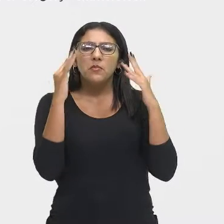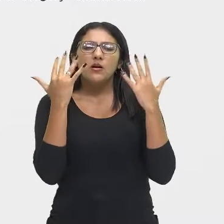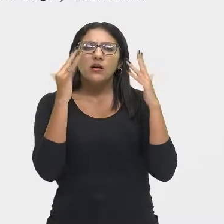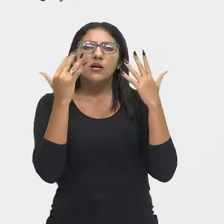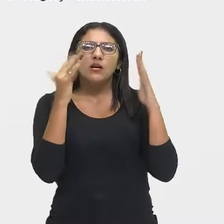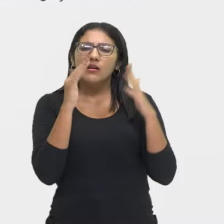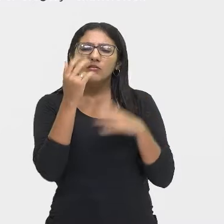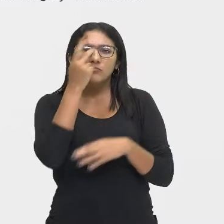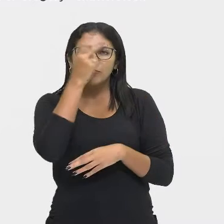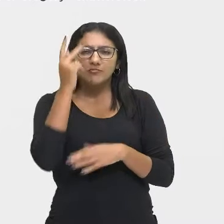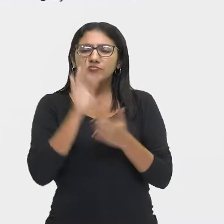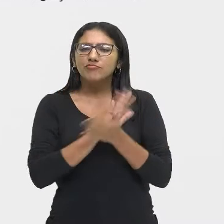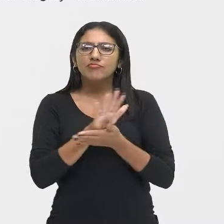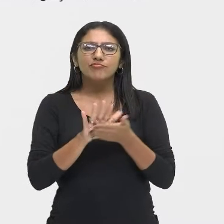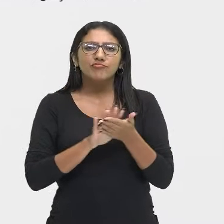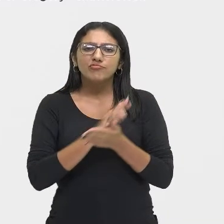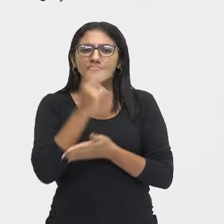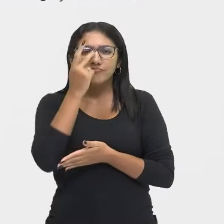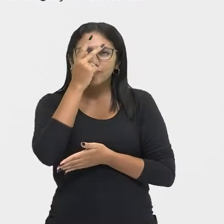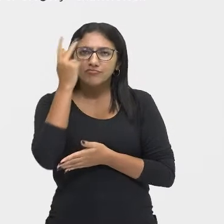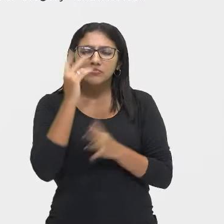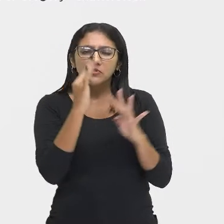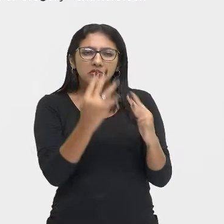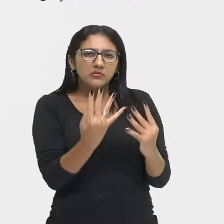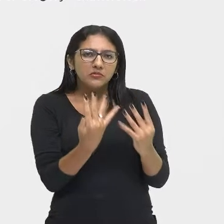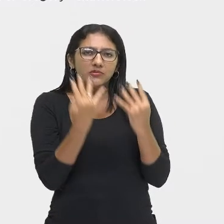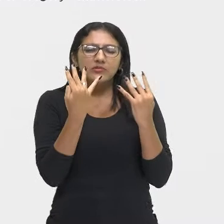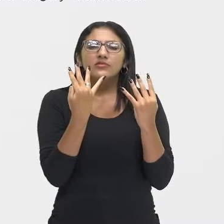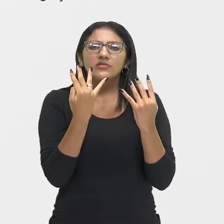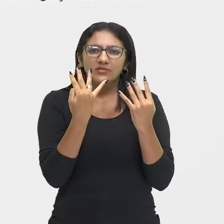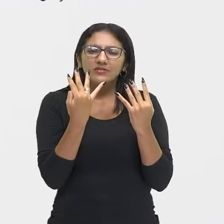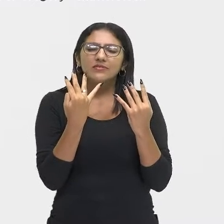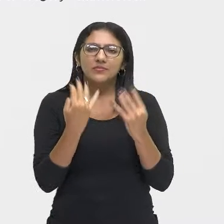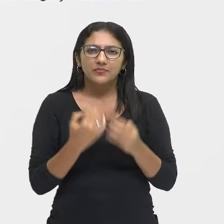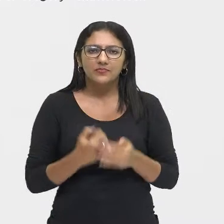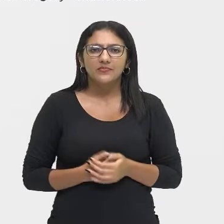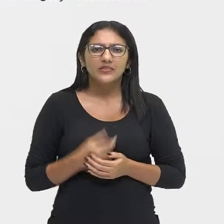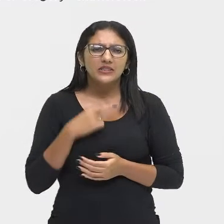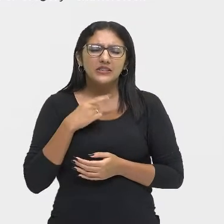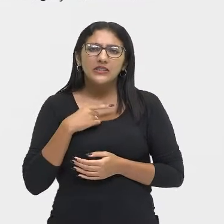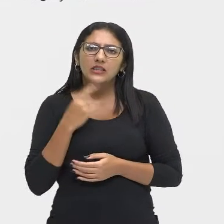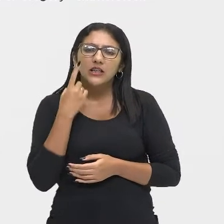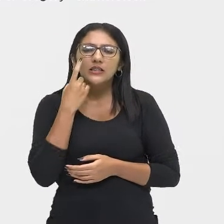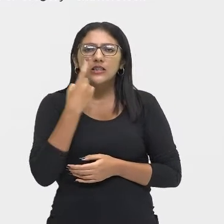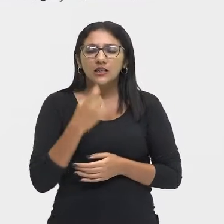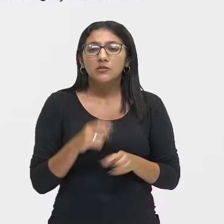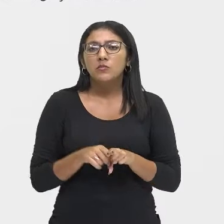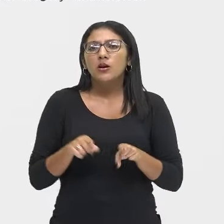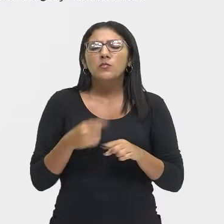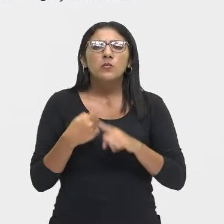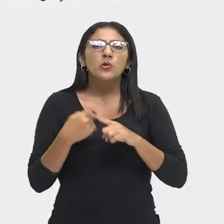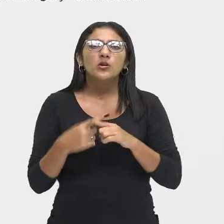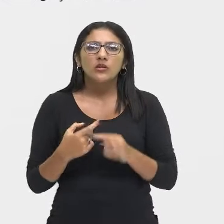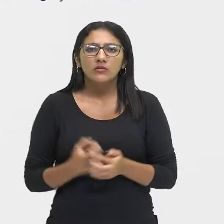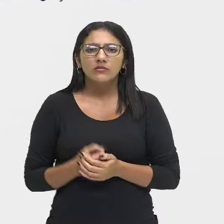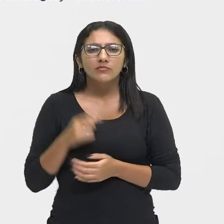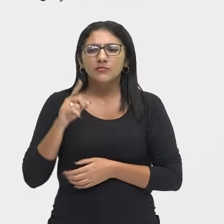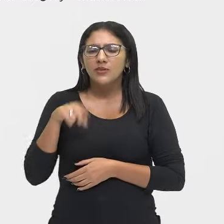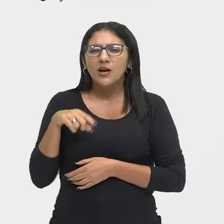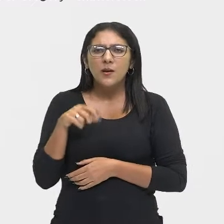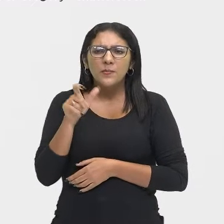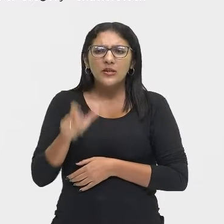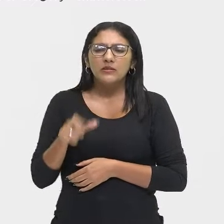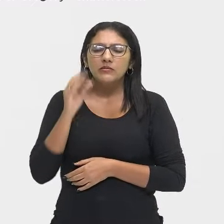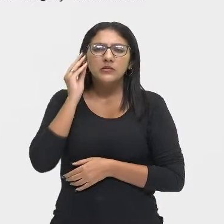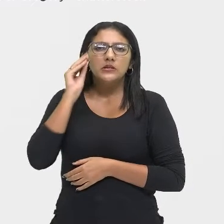ali para aplaudir, ele não tem pessoas para admirá-lo, pessoas que apreciam. Por quê? Porque essas pessoas deixaram de segui-lo por alguma